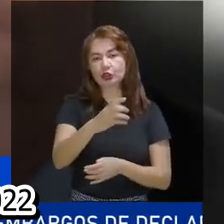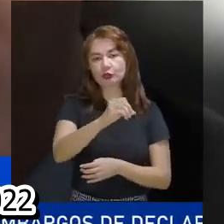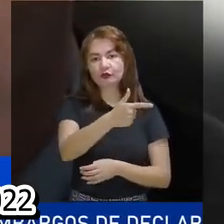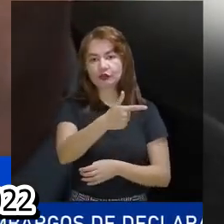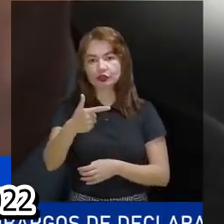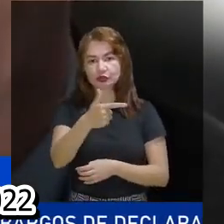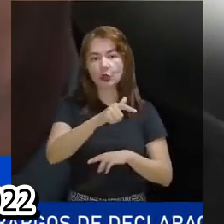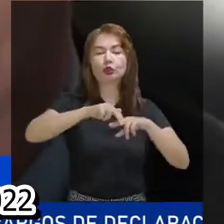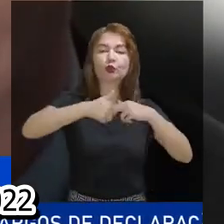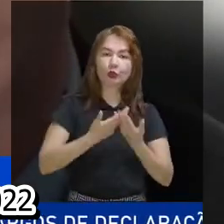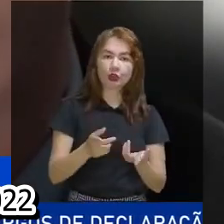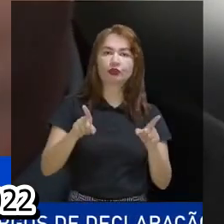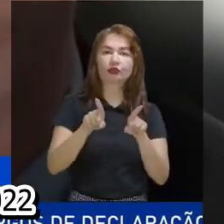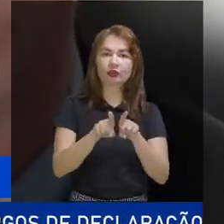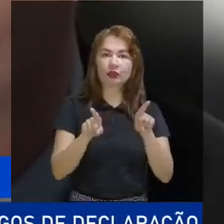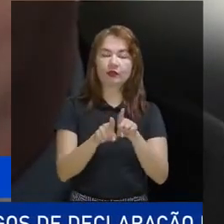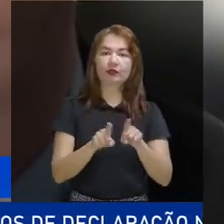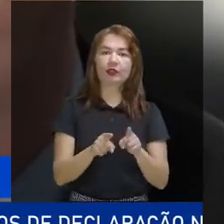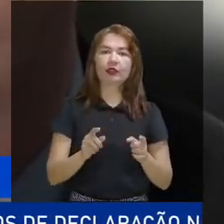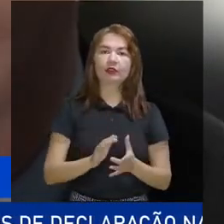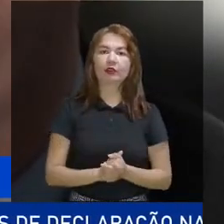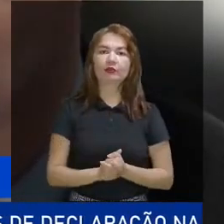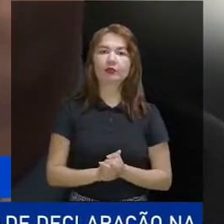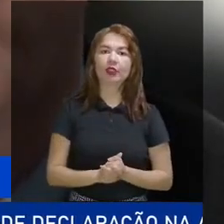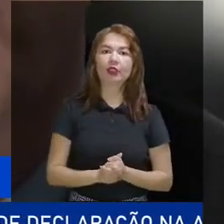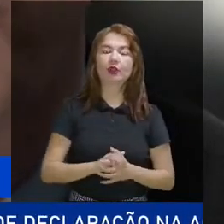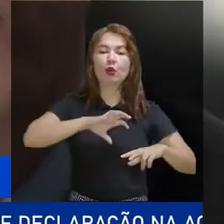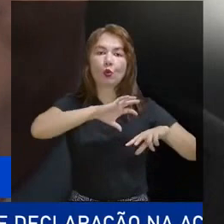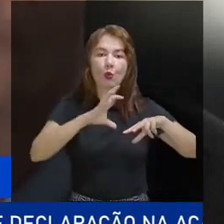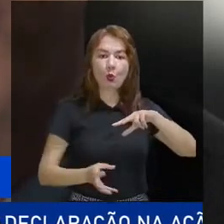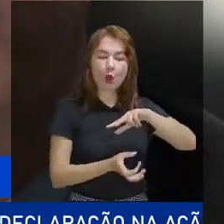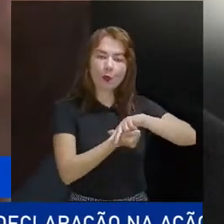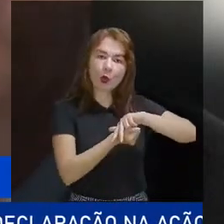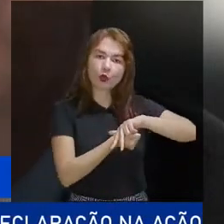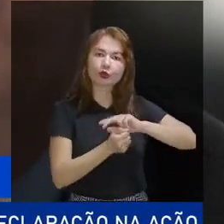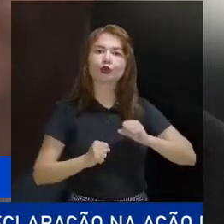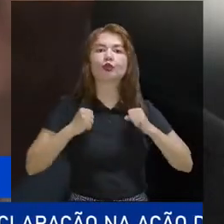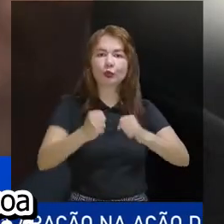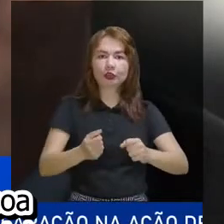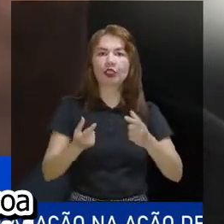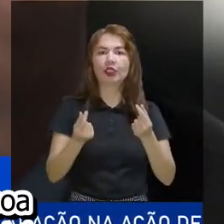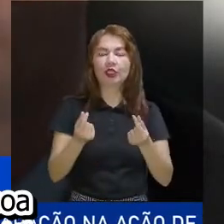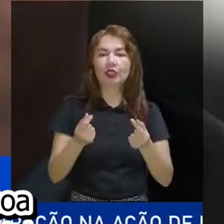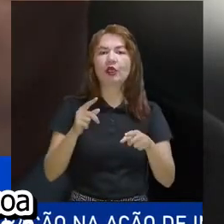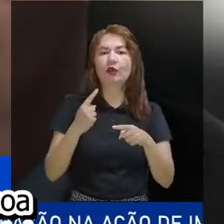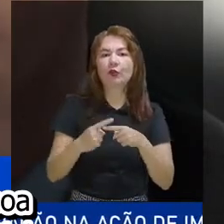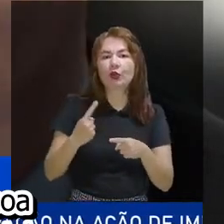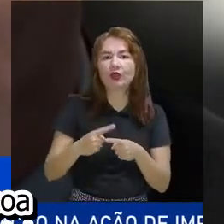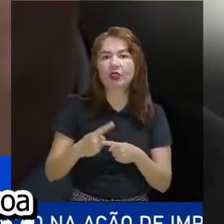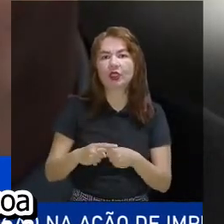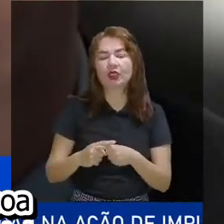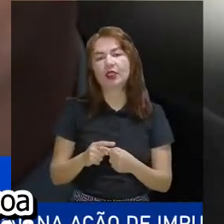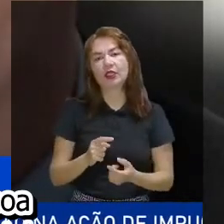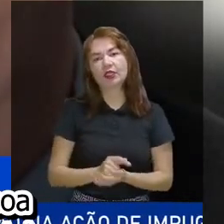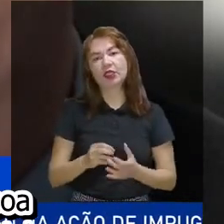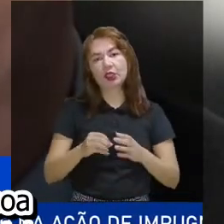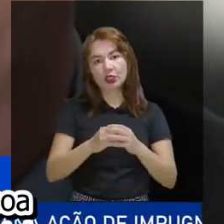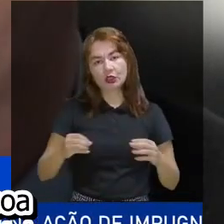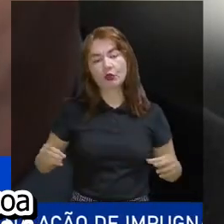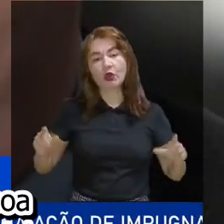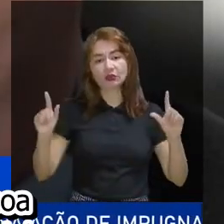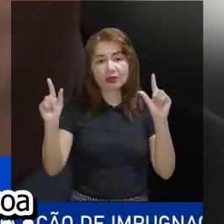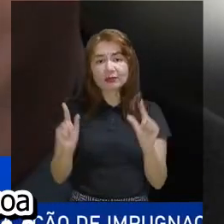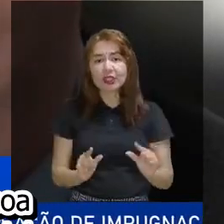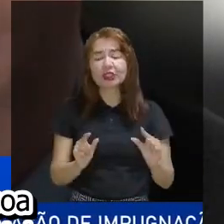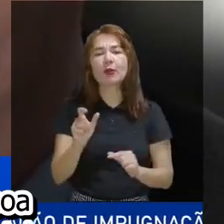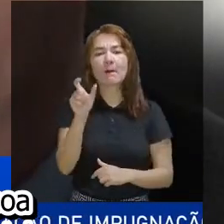razão disso, requeriu o reconhecimento de abuso de poder econômico pelo impugnado. por não ter assegurado a cota mínima à pessoa negra